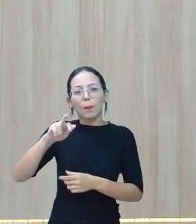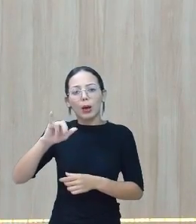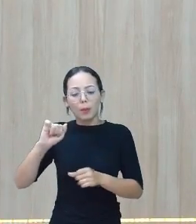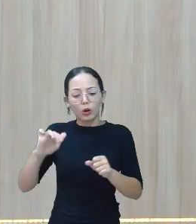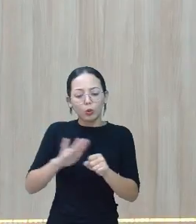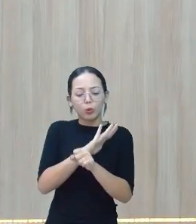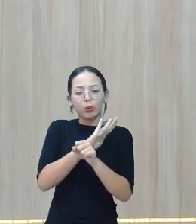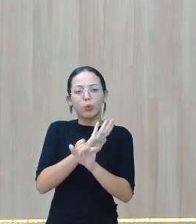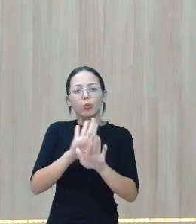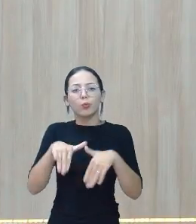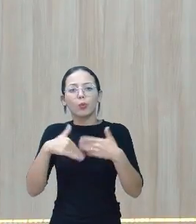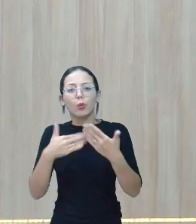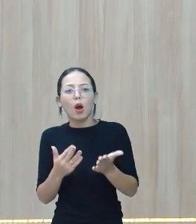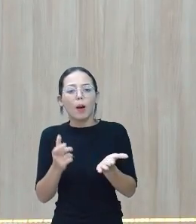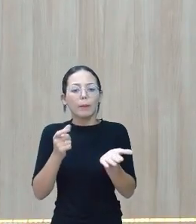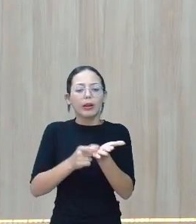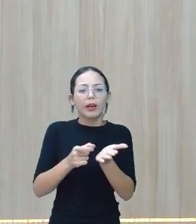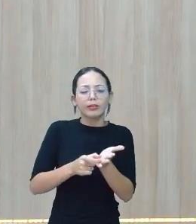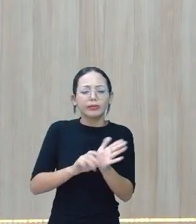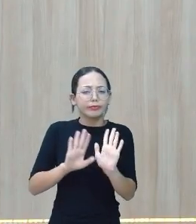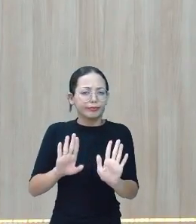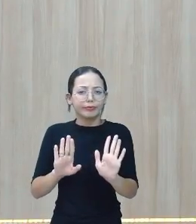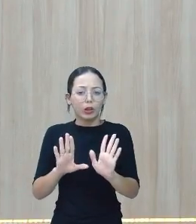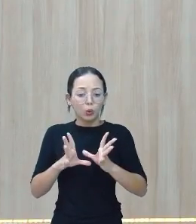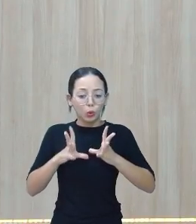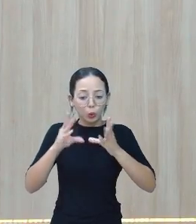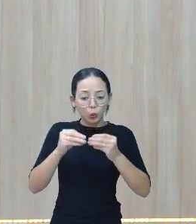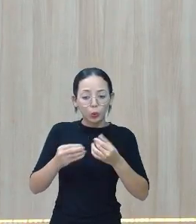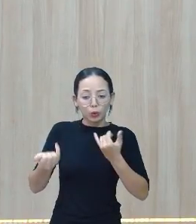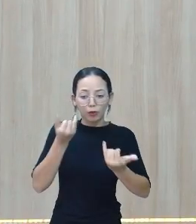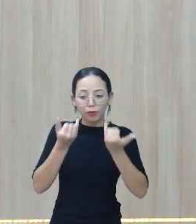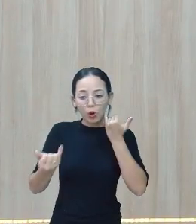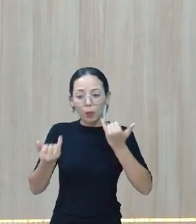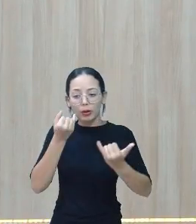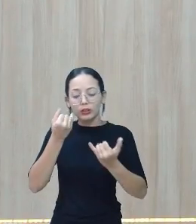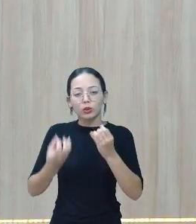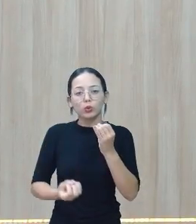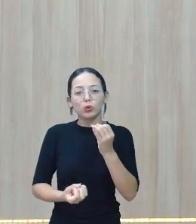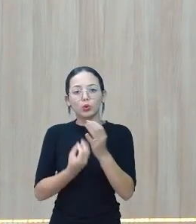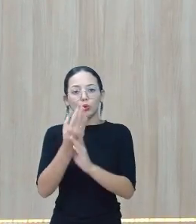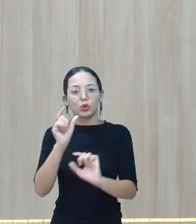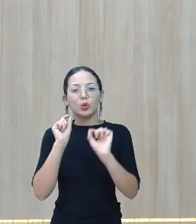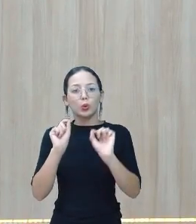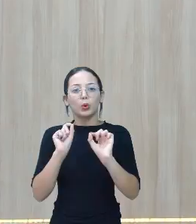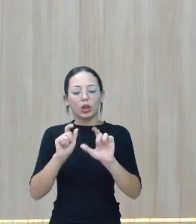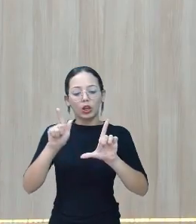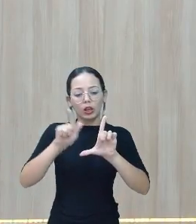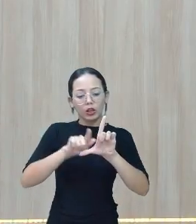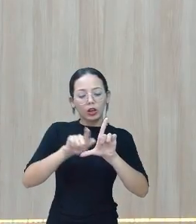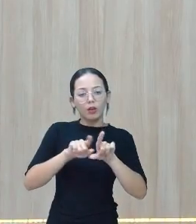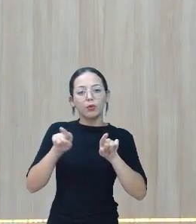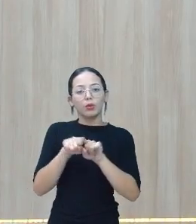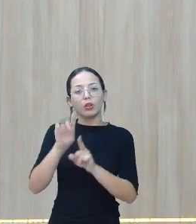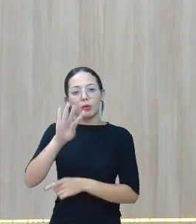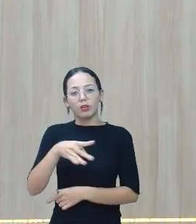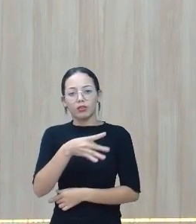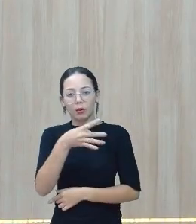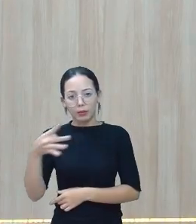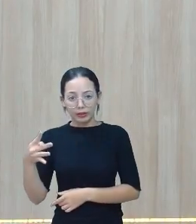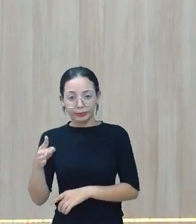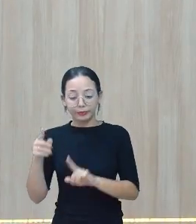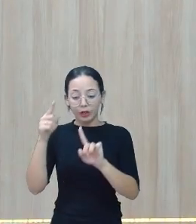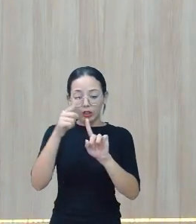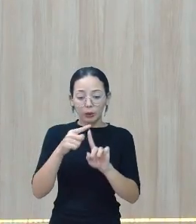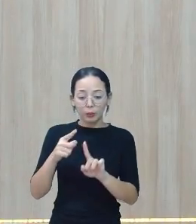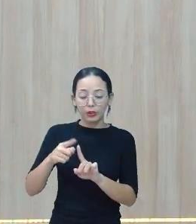estão consumindo mais dados do teu celular. Então, essas informações geralmente aparecem em gráficos e tabelas. Os